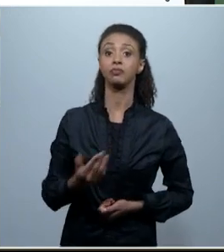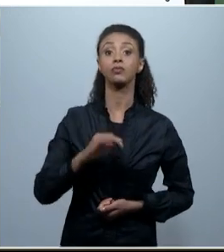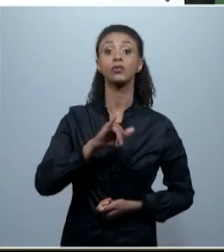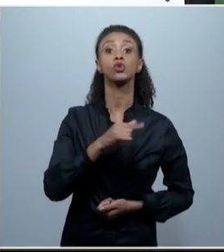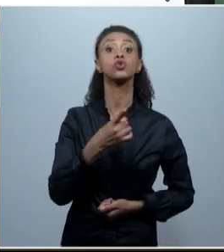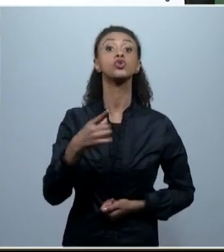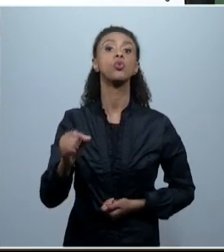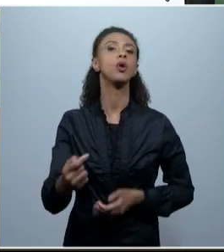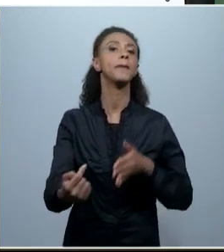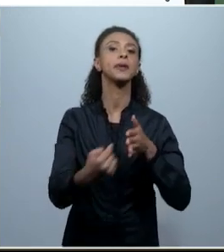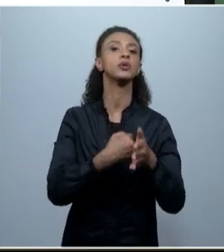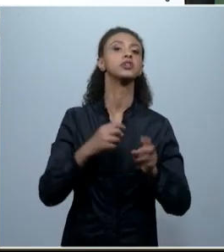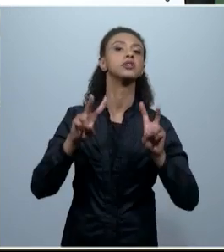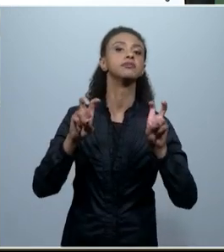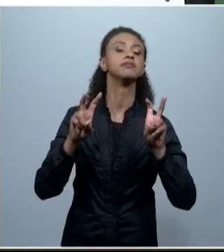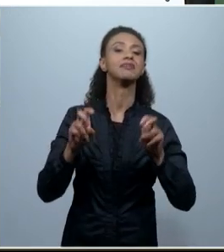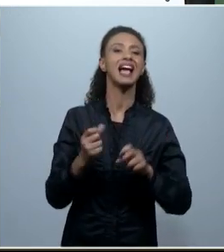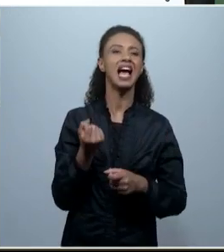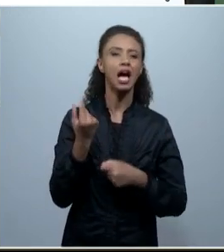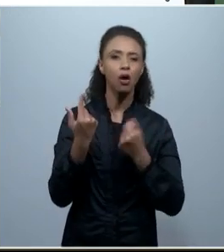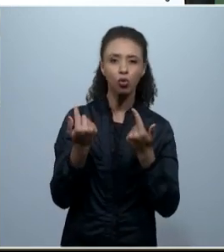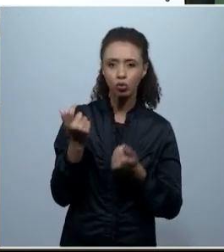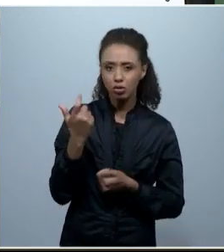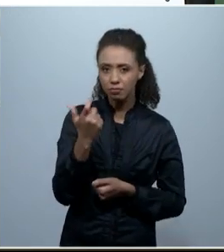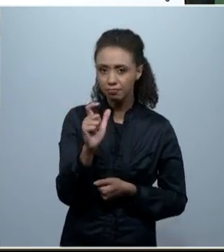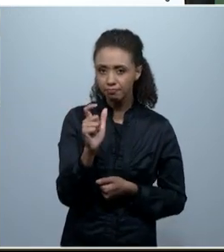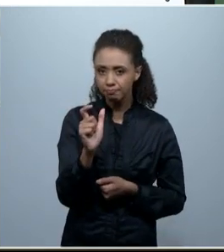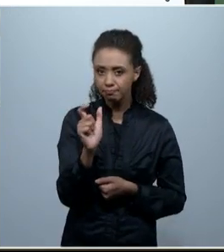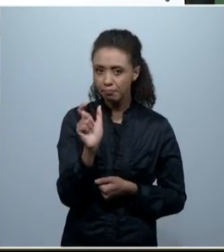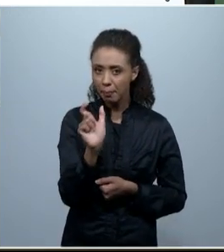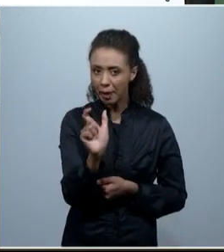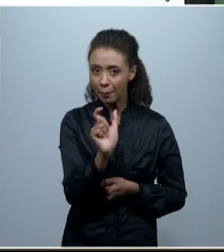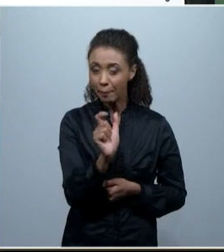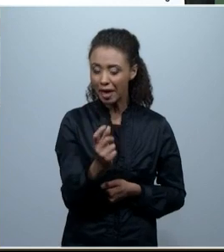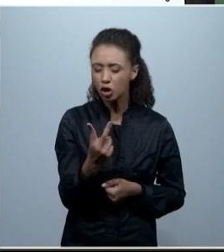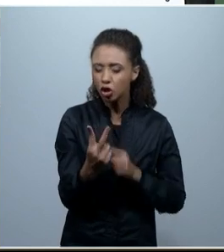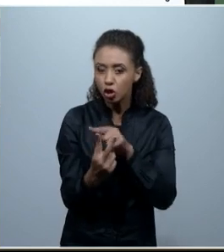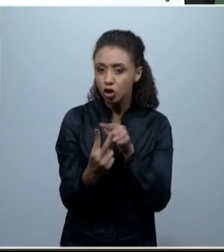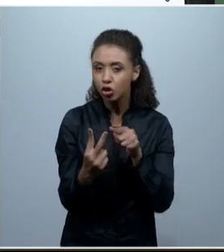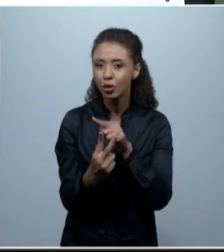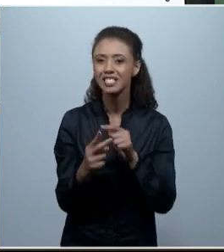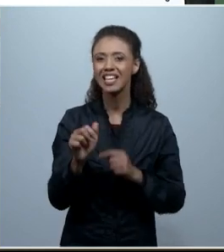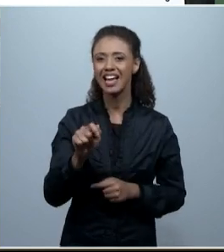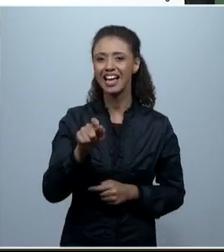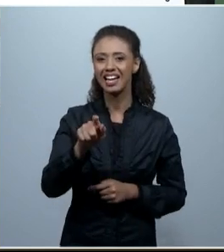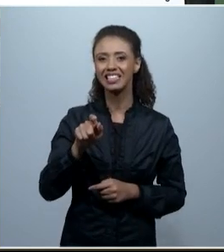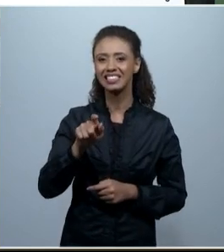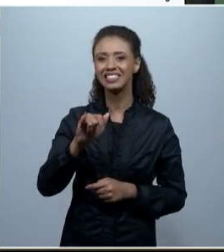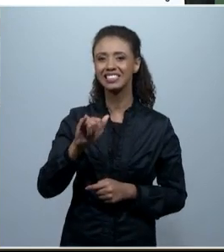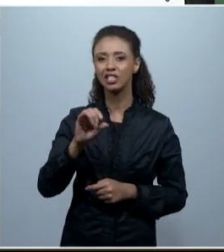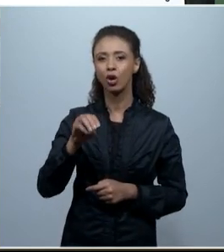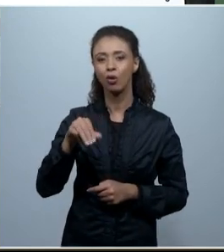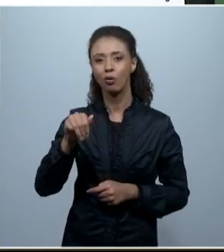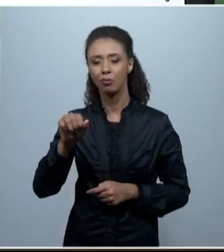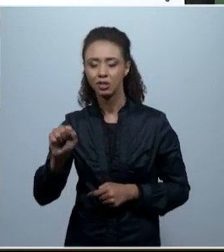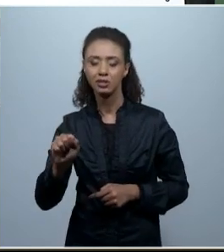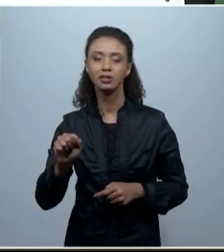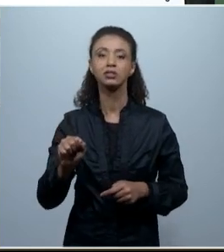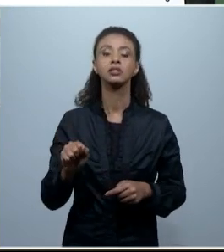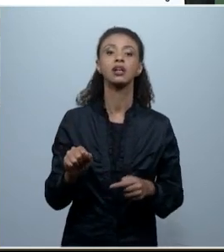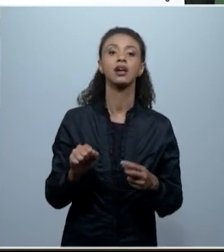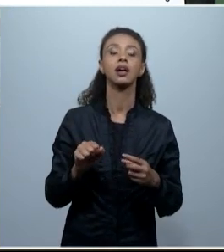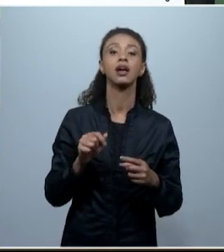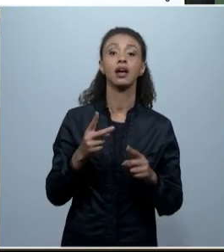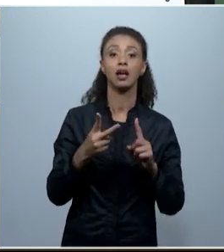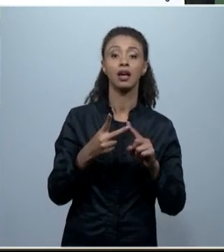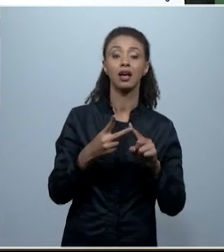tá perguntando sobre o uso de alguns termos aqui e ele cita dois especificamente axiomas eco tango lua' o segundo é mais fácil